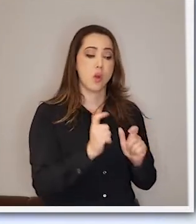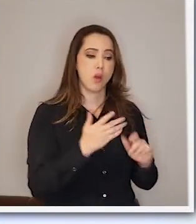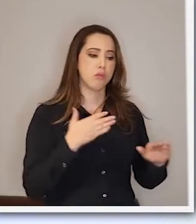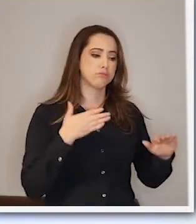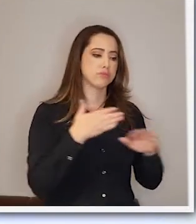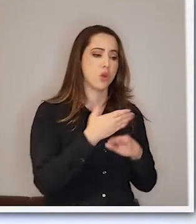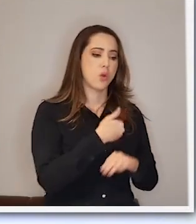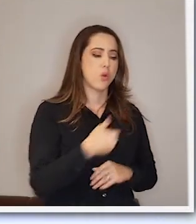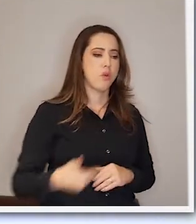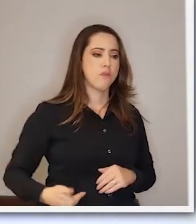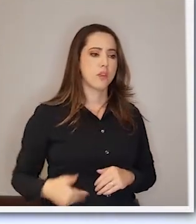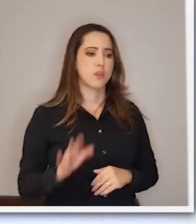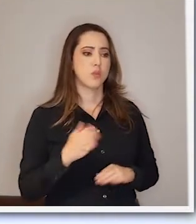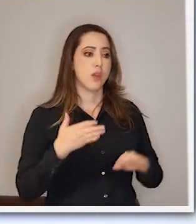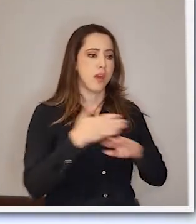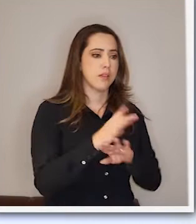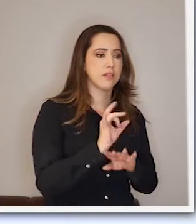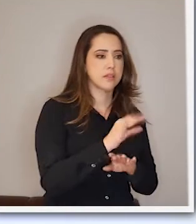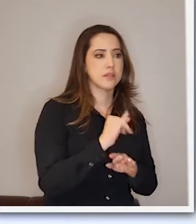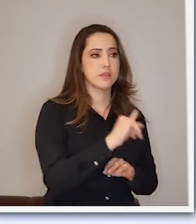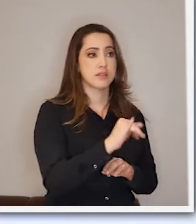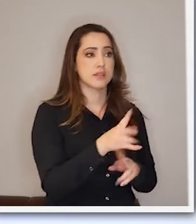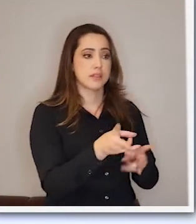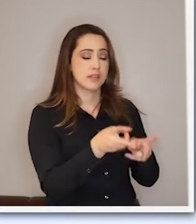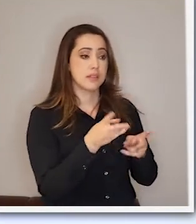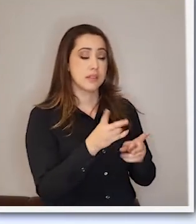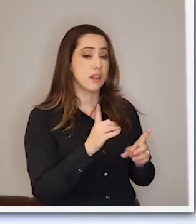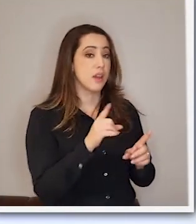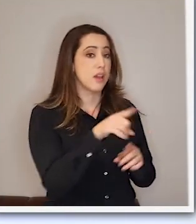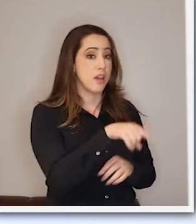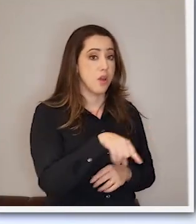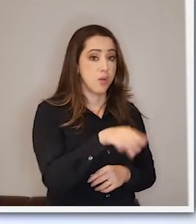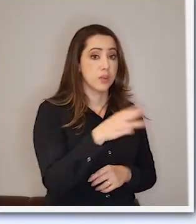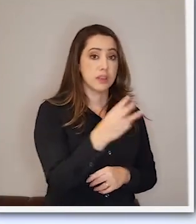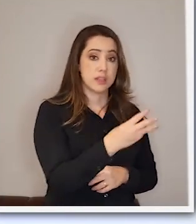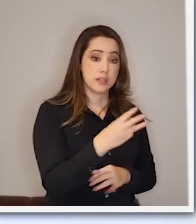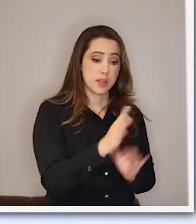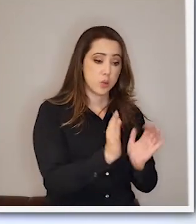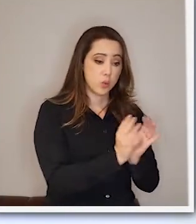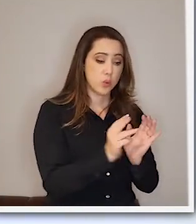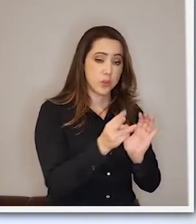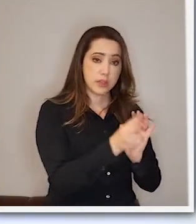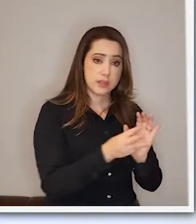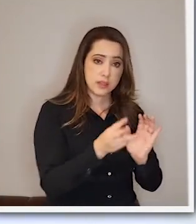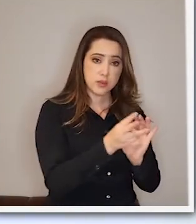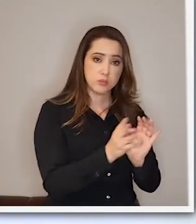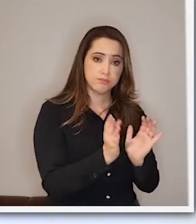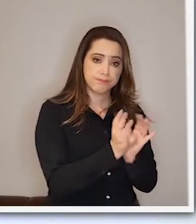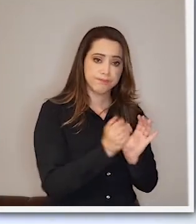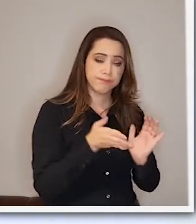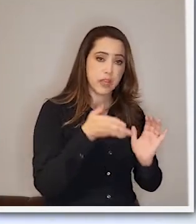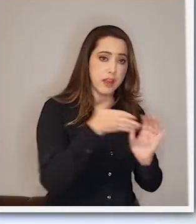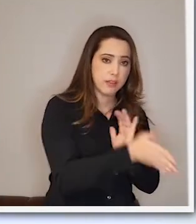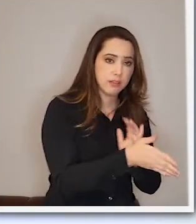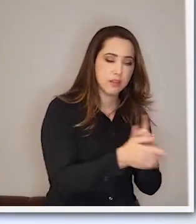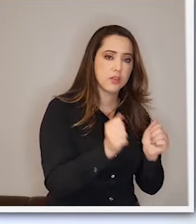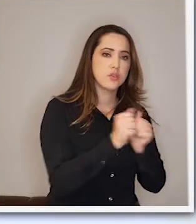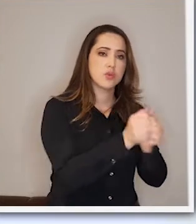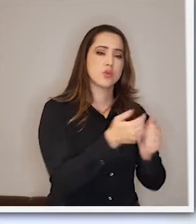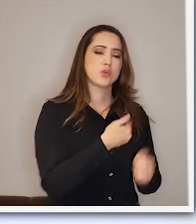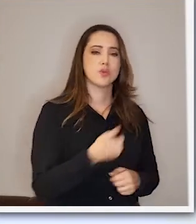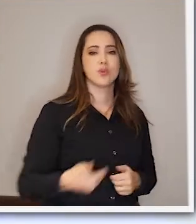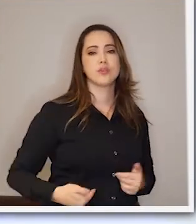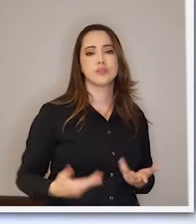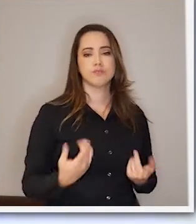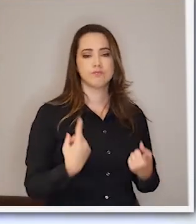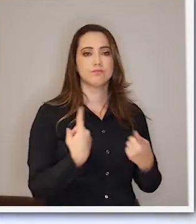só entra quando essas entidades identificam essas famílias e esse público. Aí talvez o Estado entre,